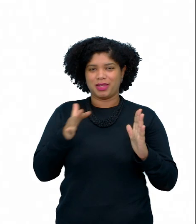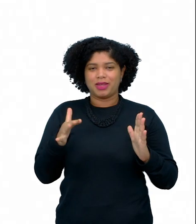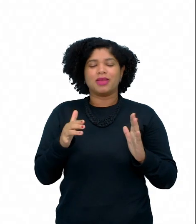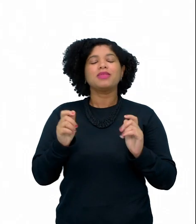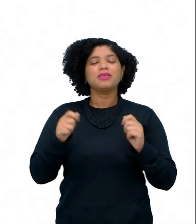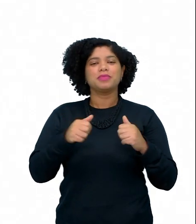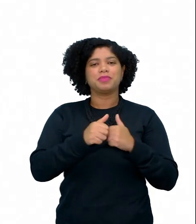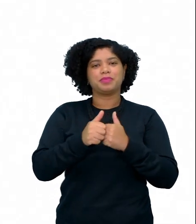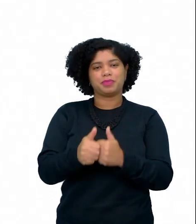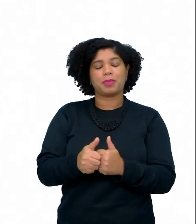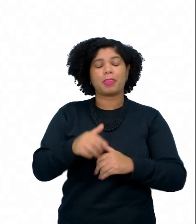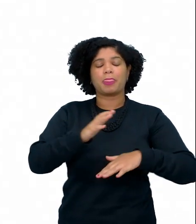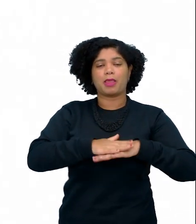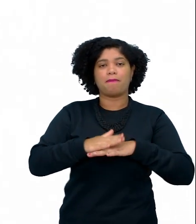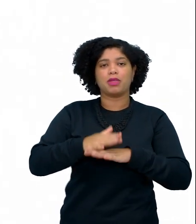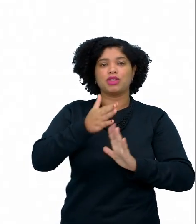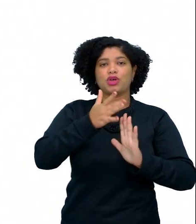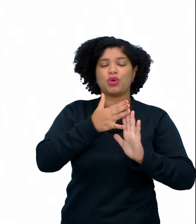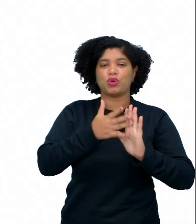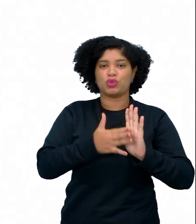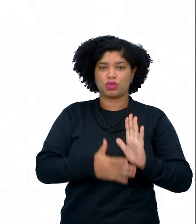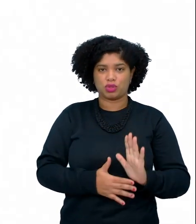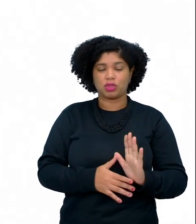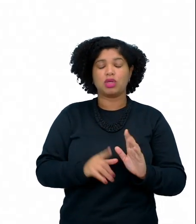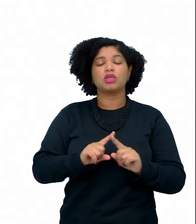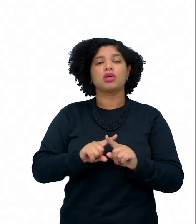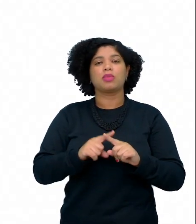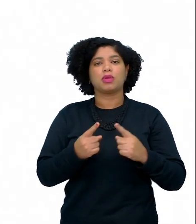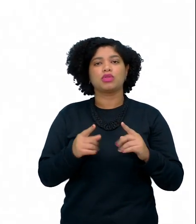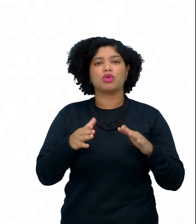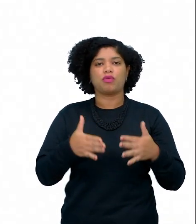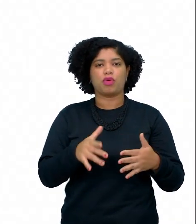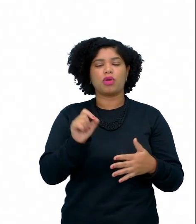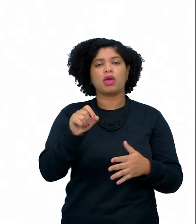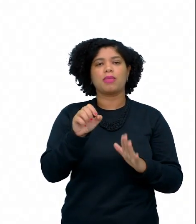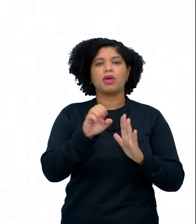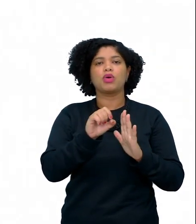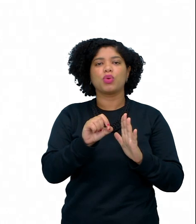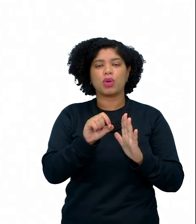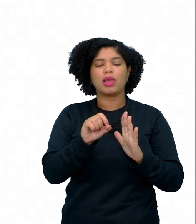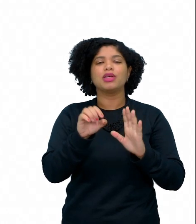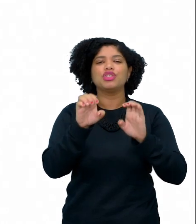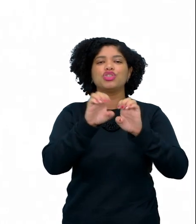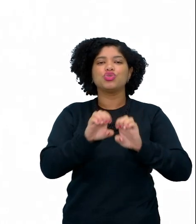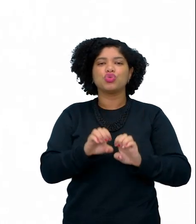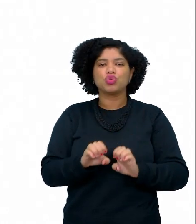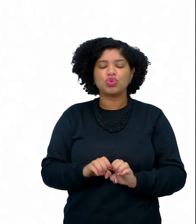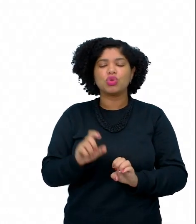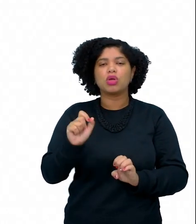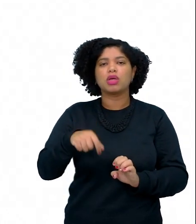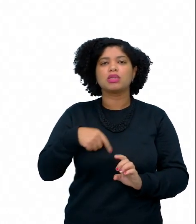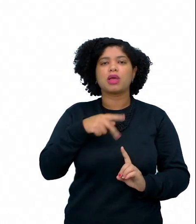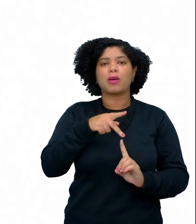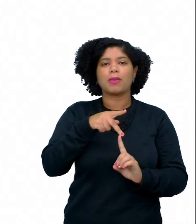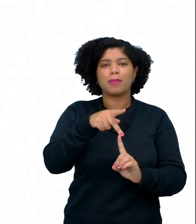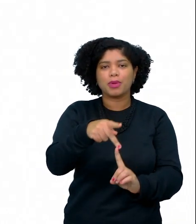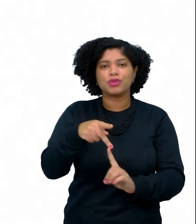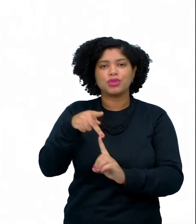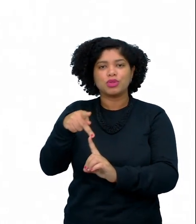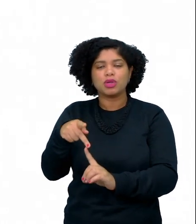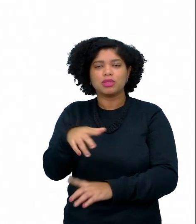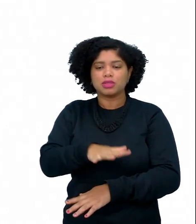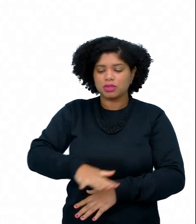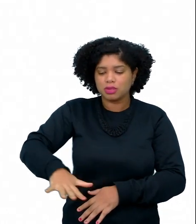a elaboração de roteiros com foco na estrutura composicional de narrativas, com personagens,